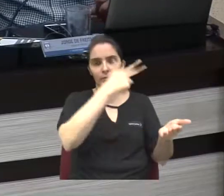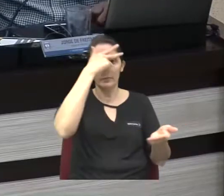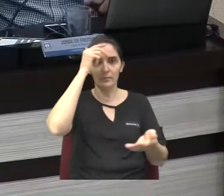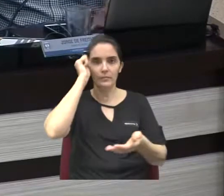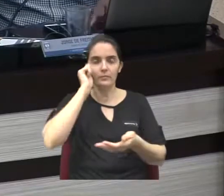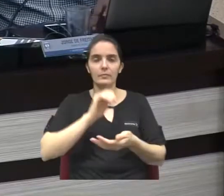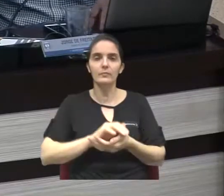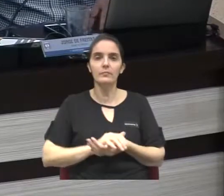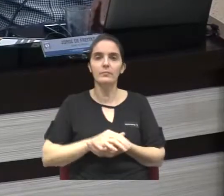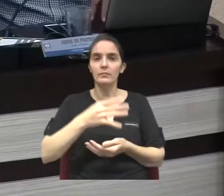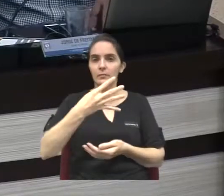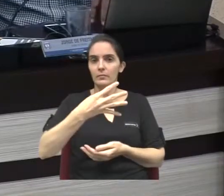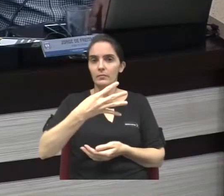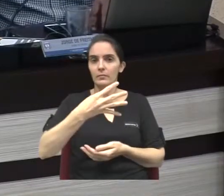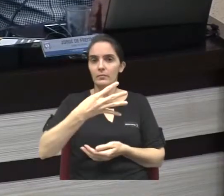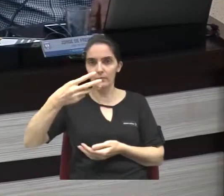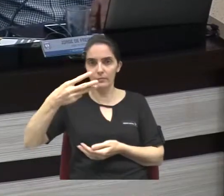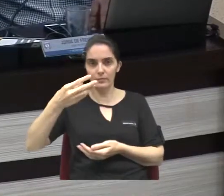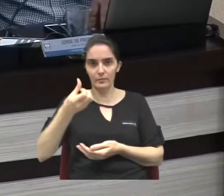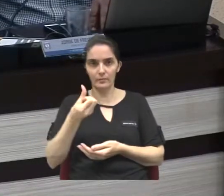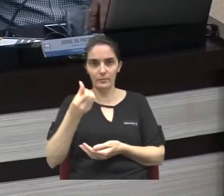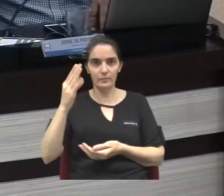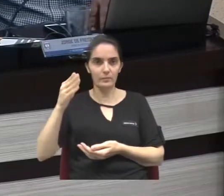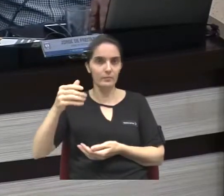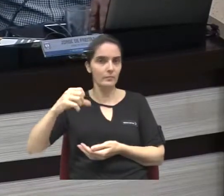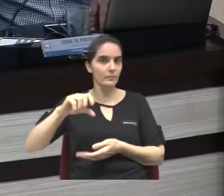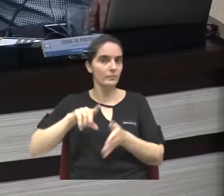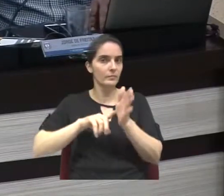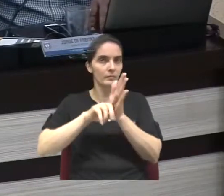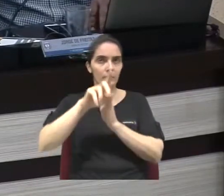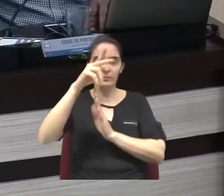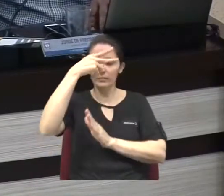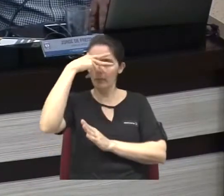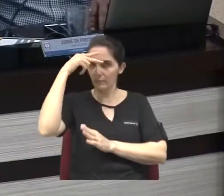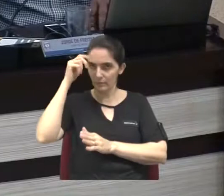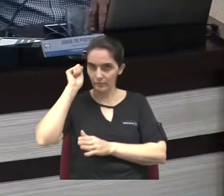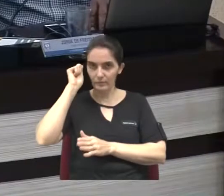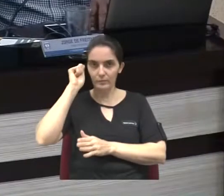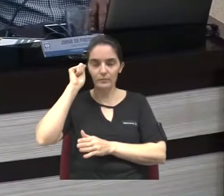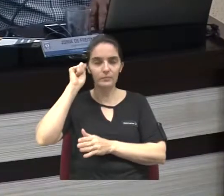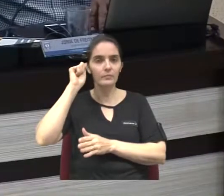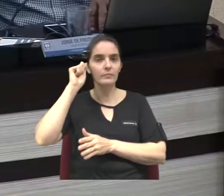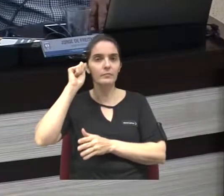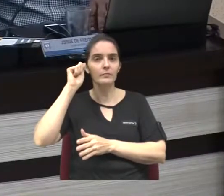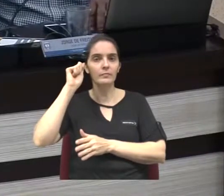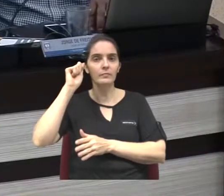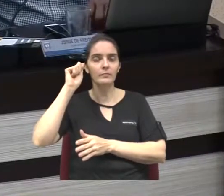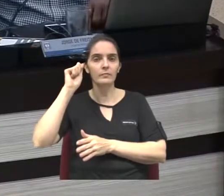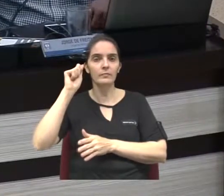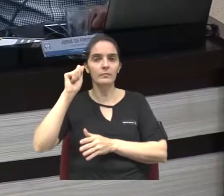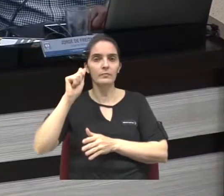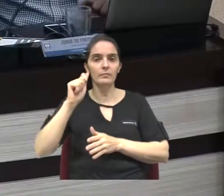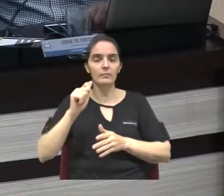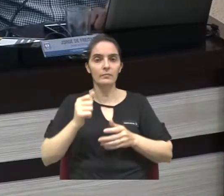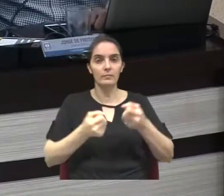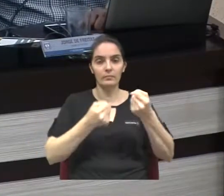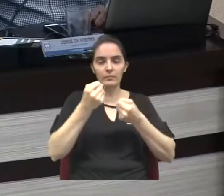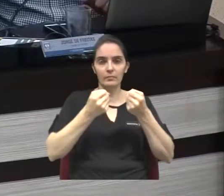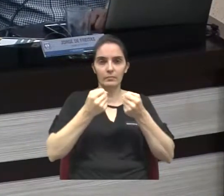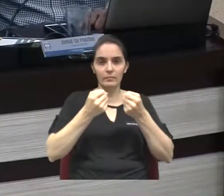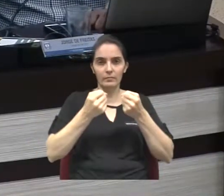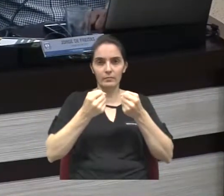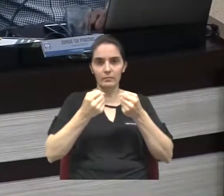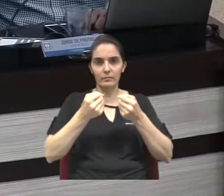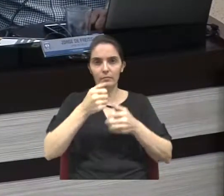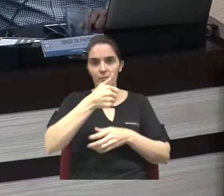O requerimento 436 barra 2019 requer informações ao Poder Executivo sobre o veículo da linha 11 Nobre Vila e Vilagem.